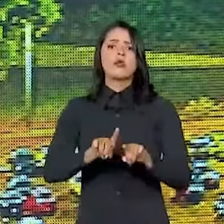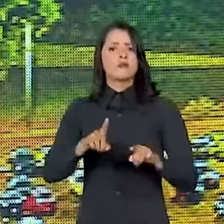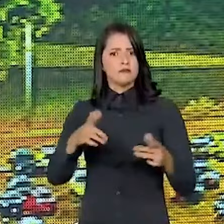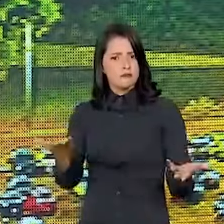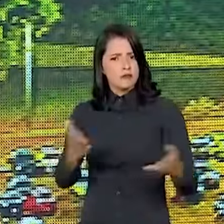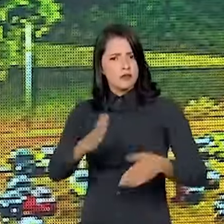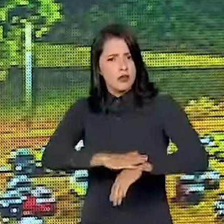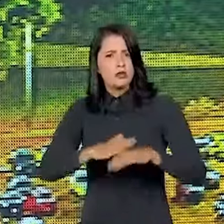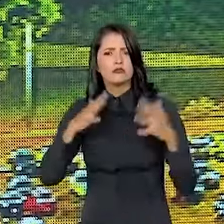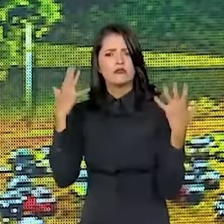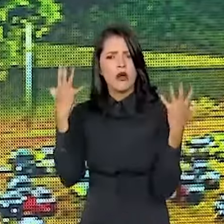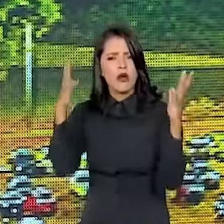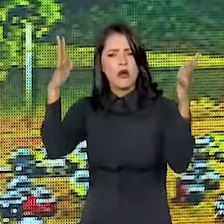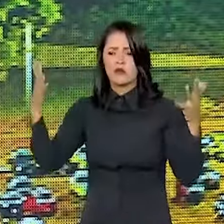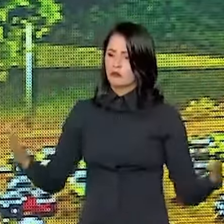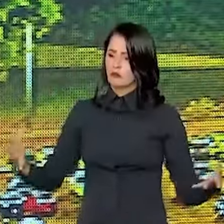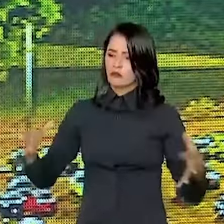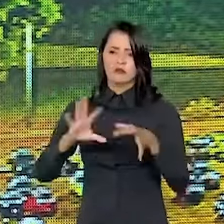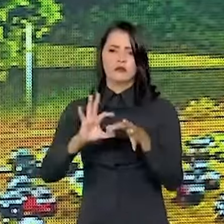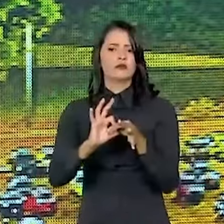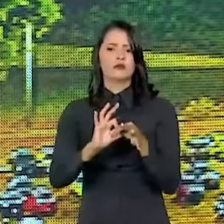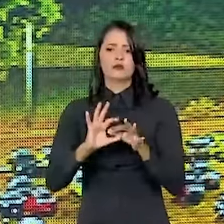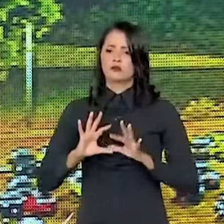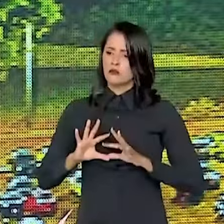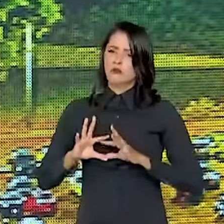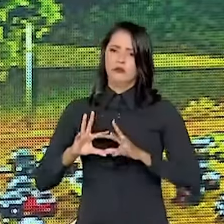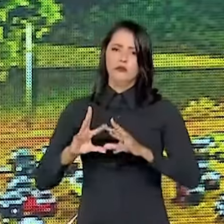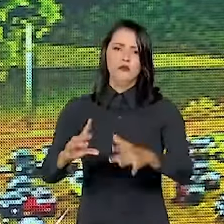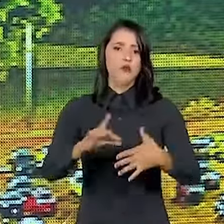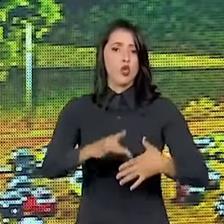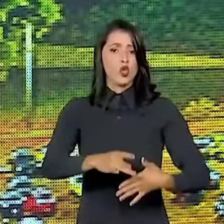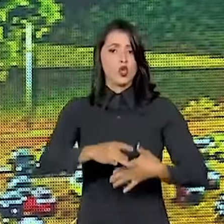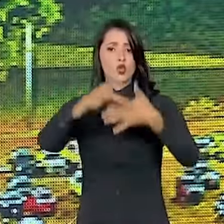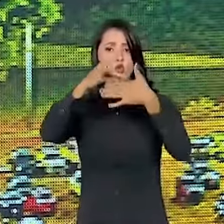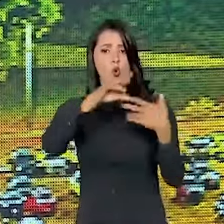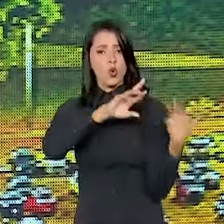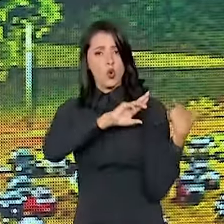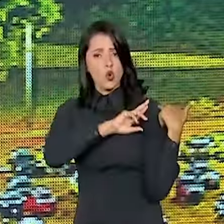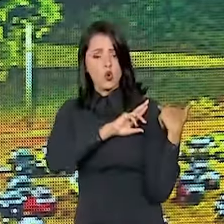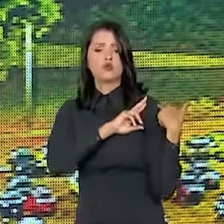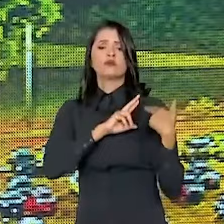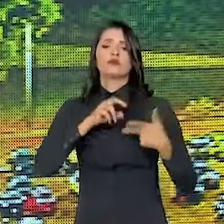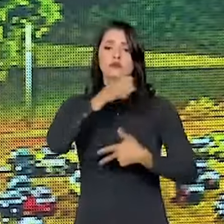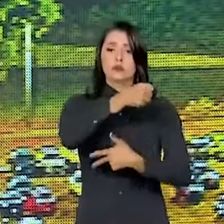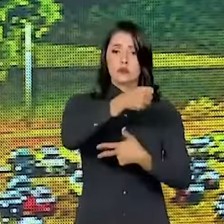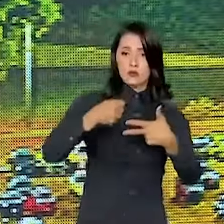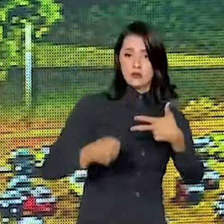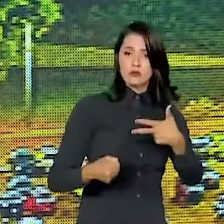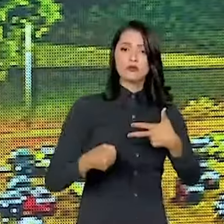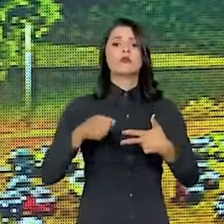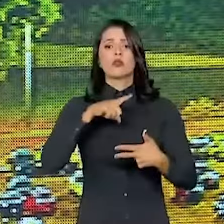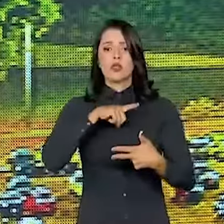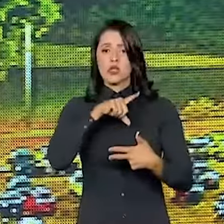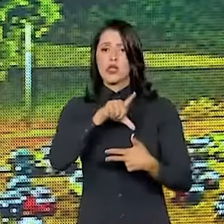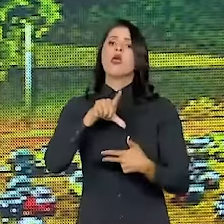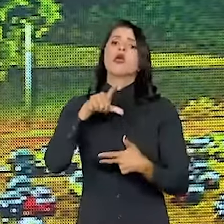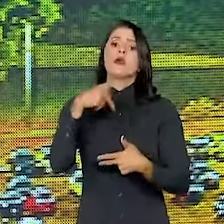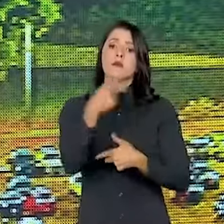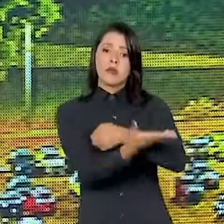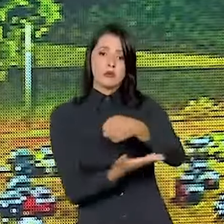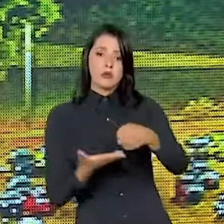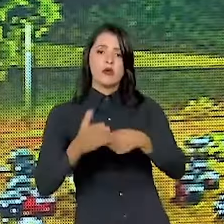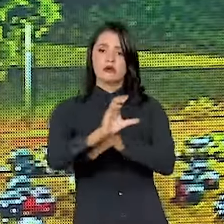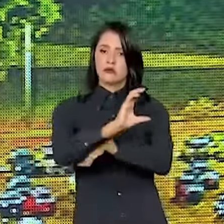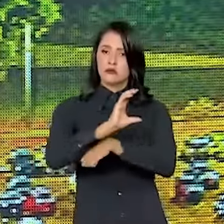celebrar a união de todas as autoridades dos três poderes em torno da